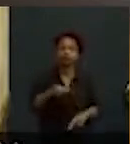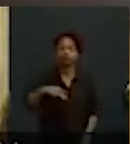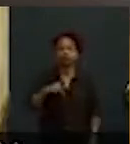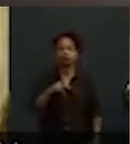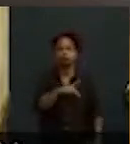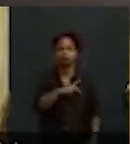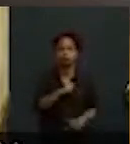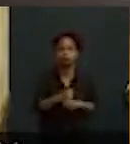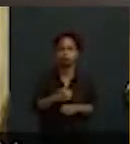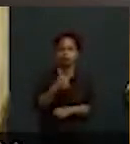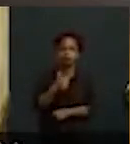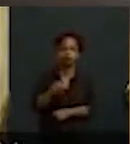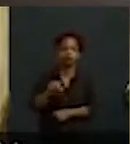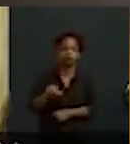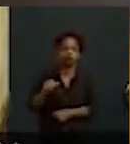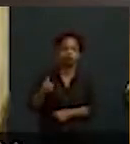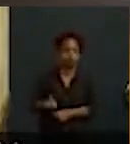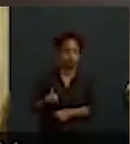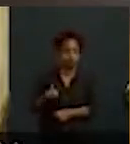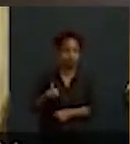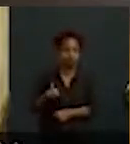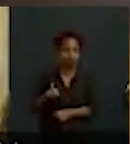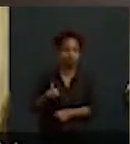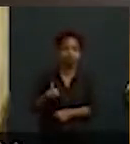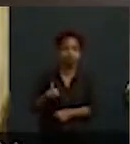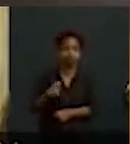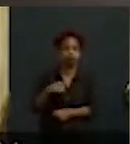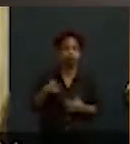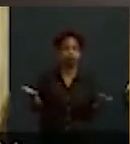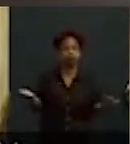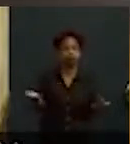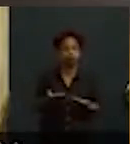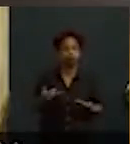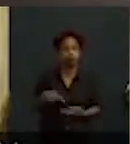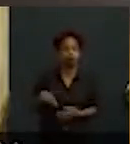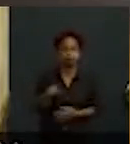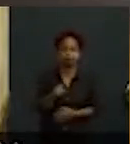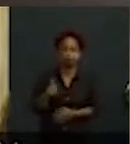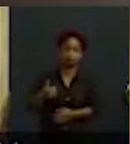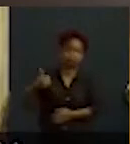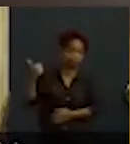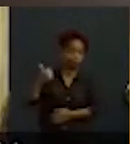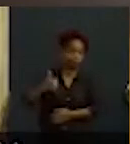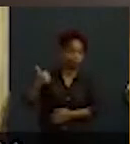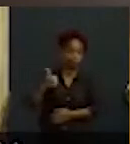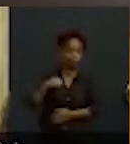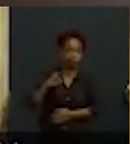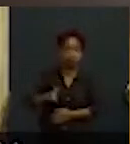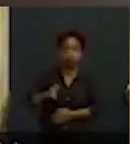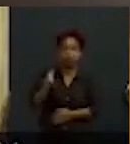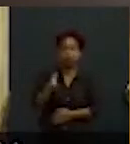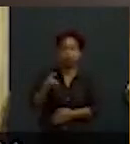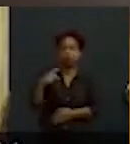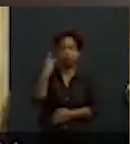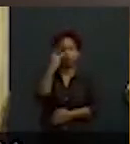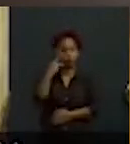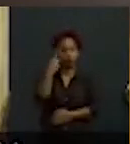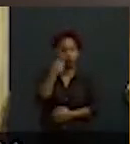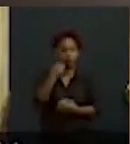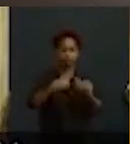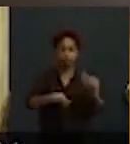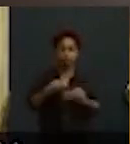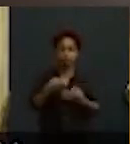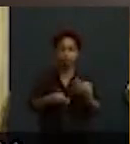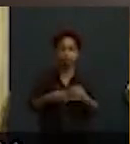de 1996 e atualmente titulariza a 5ª Promotoria de Justiça Civil